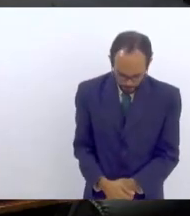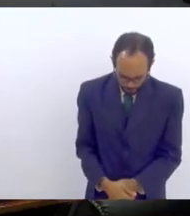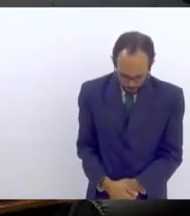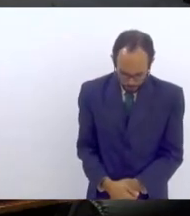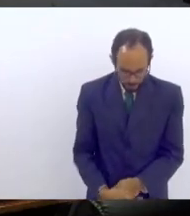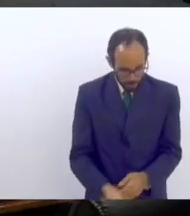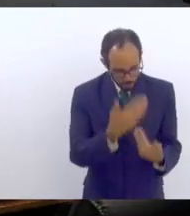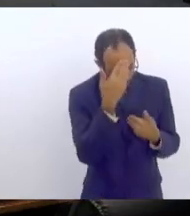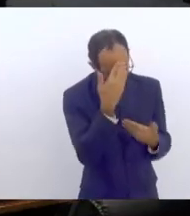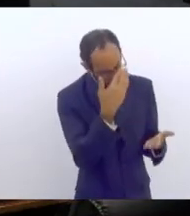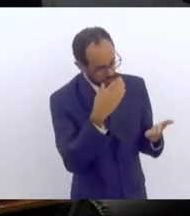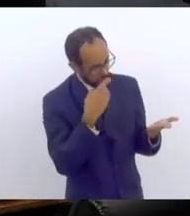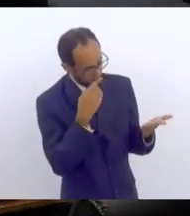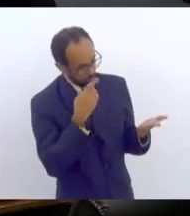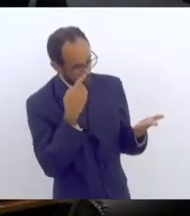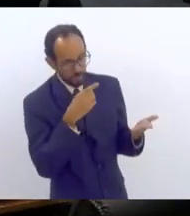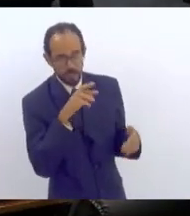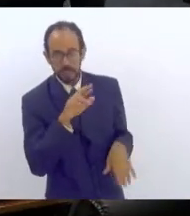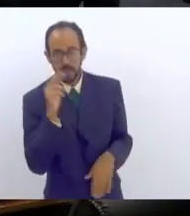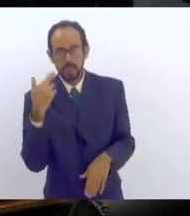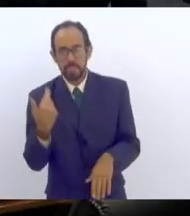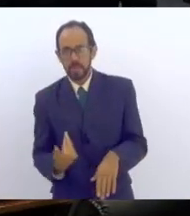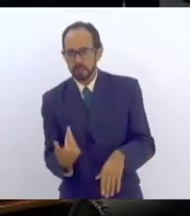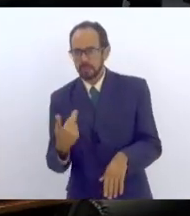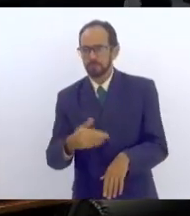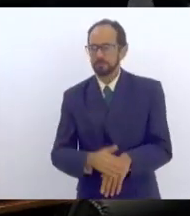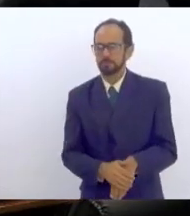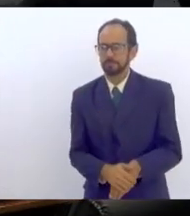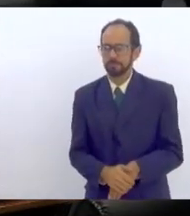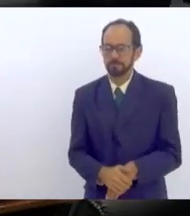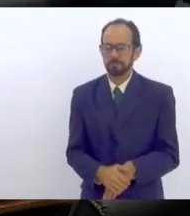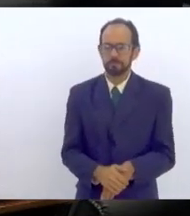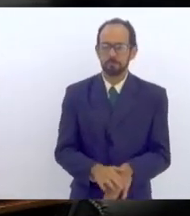Obrigado, deputada Renata.